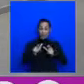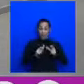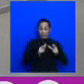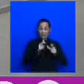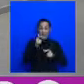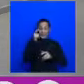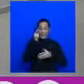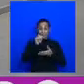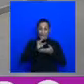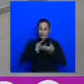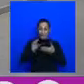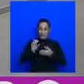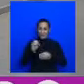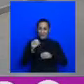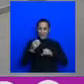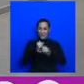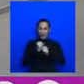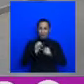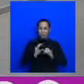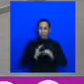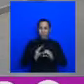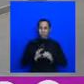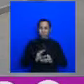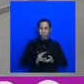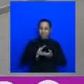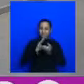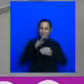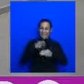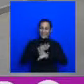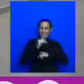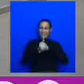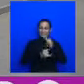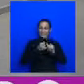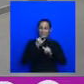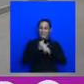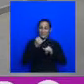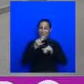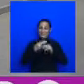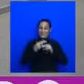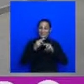saber de onde são as apostas vencedoras ou se o prêmio está acumulado, acessando